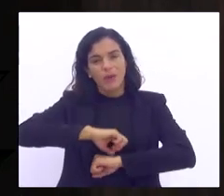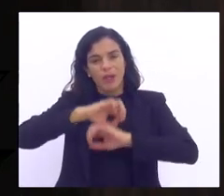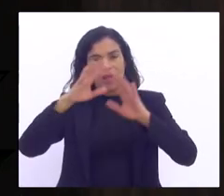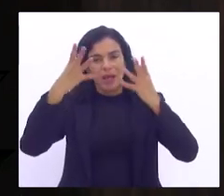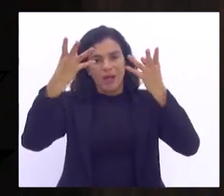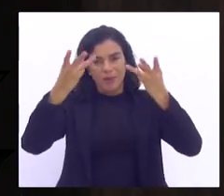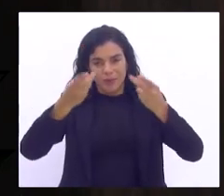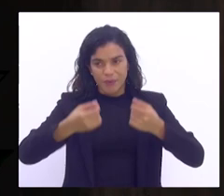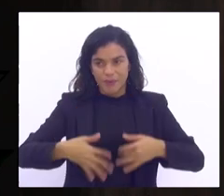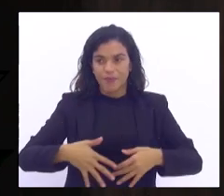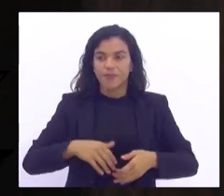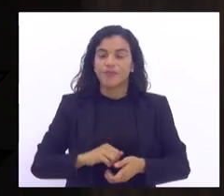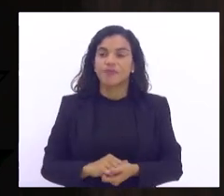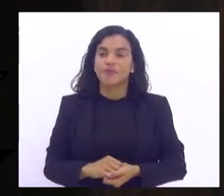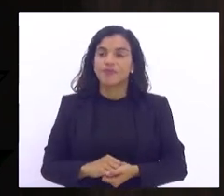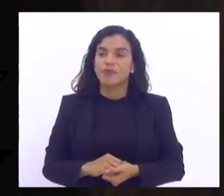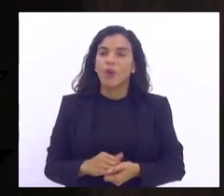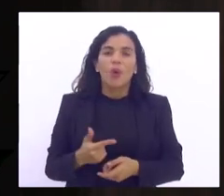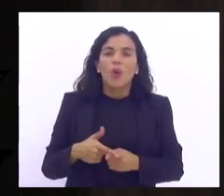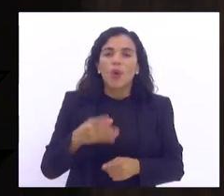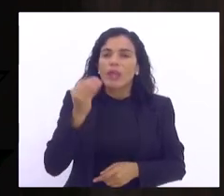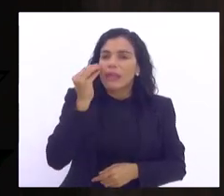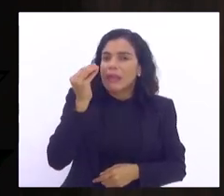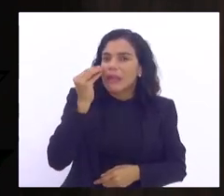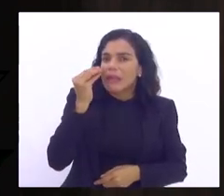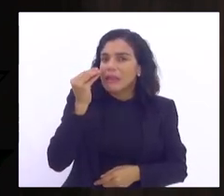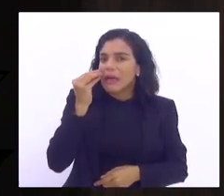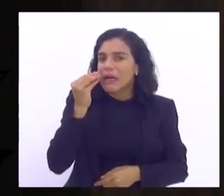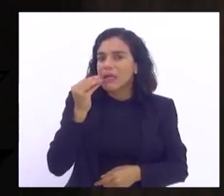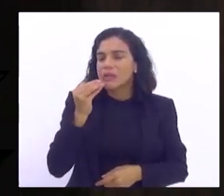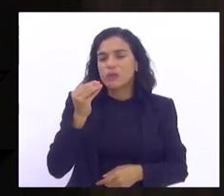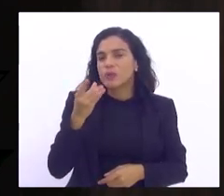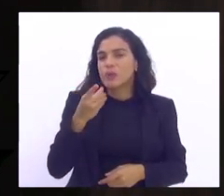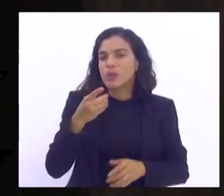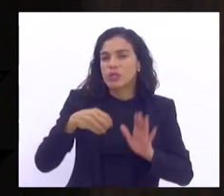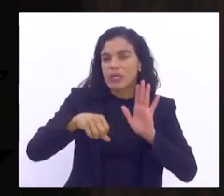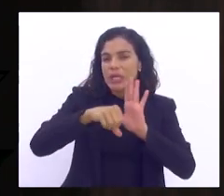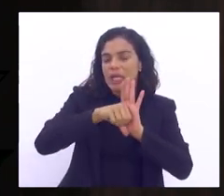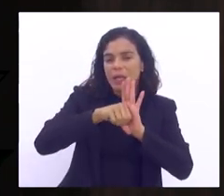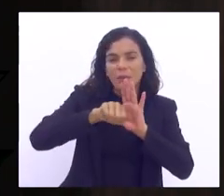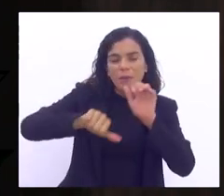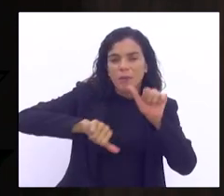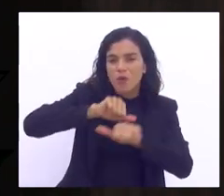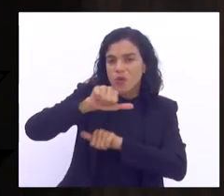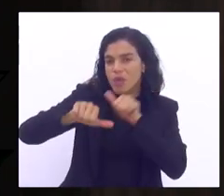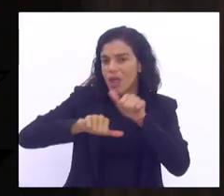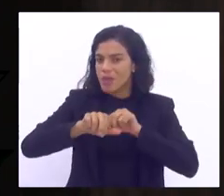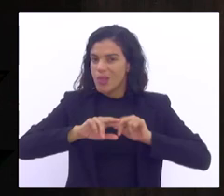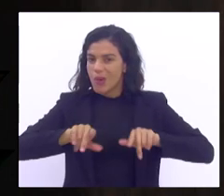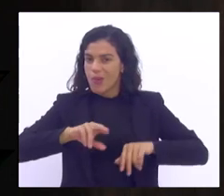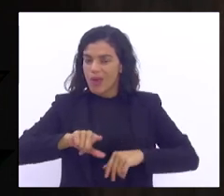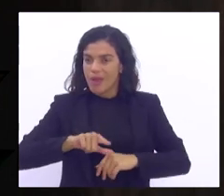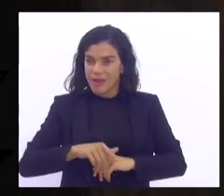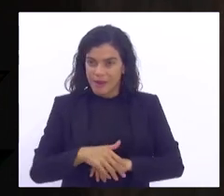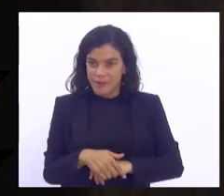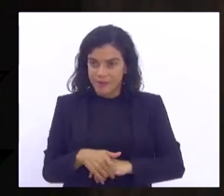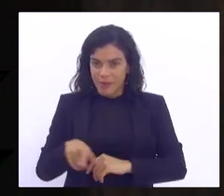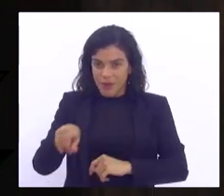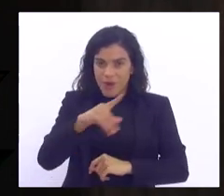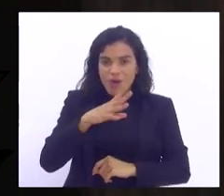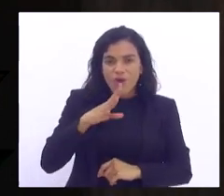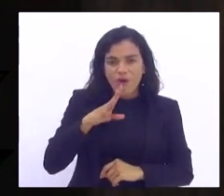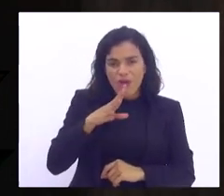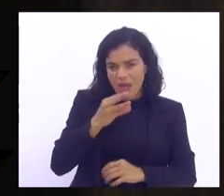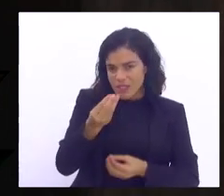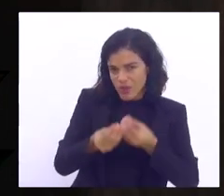é o que, que estão tentando descriminalizar. O que, que estão tentando legalizar? Quem conhece o procedimento